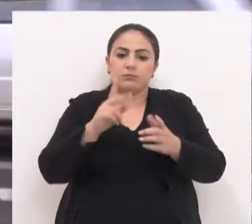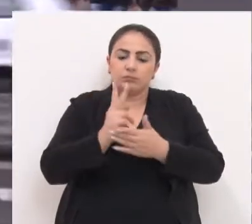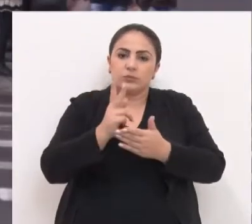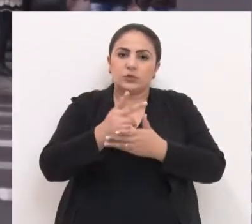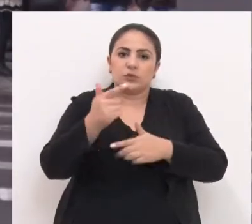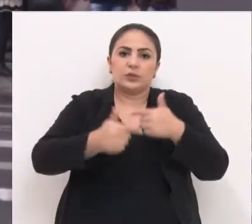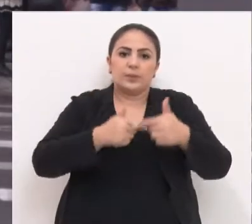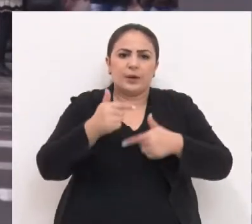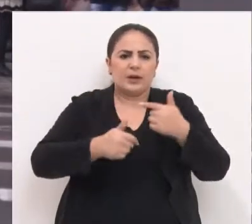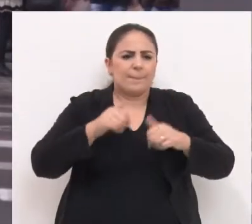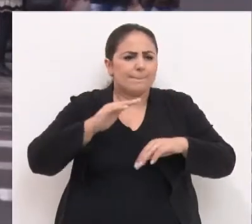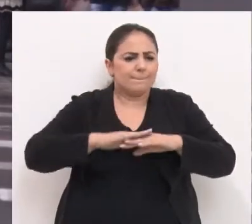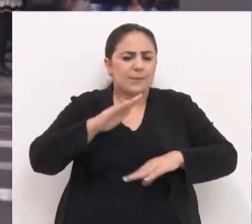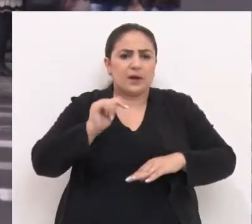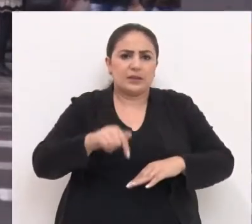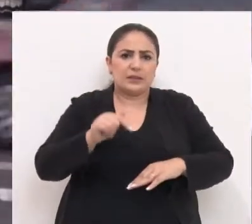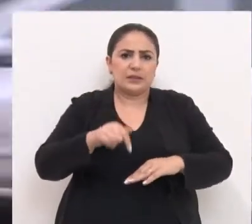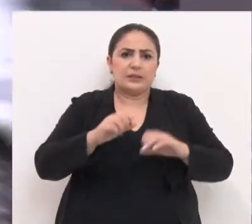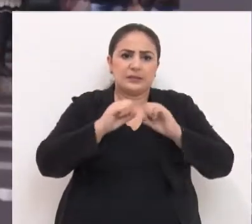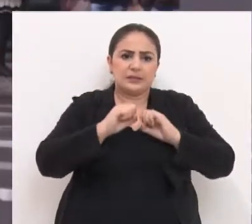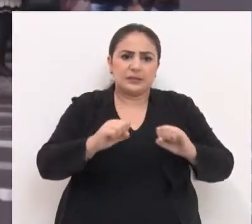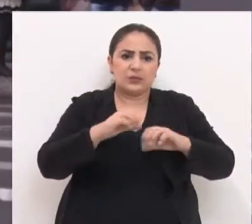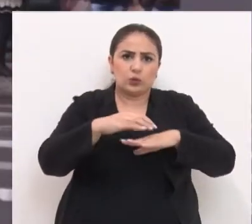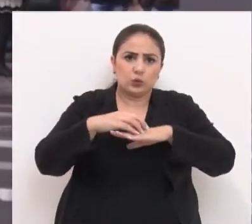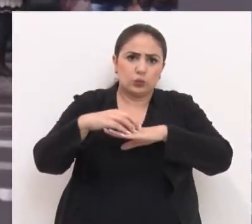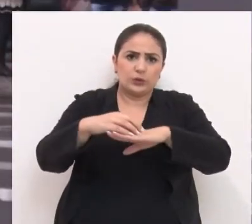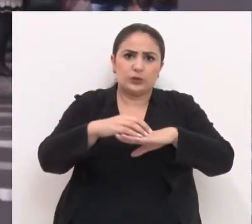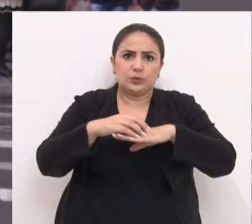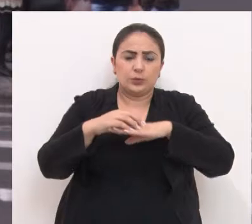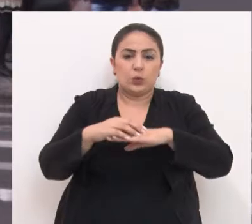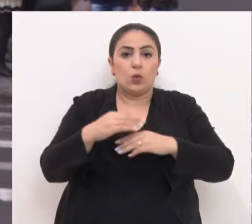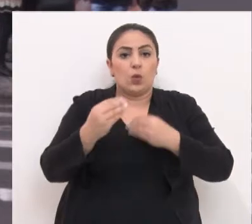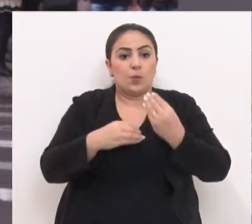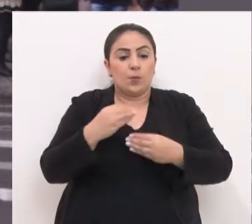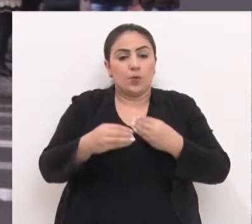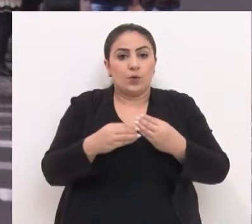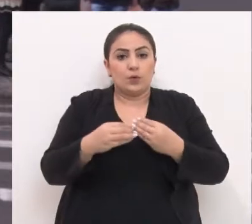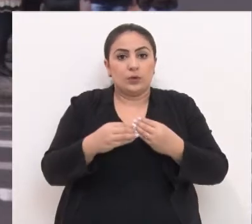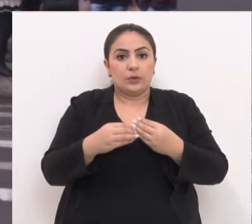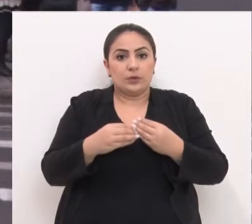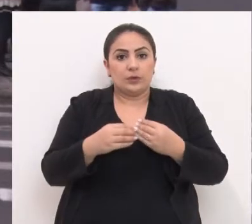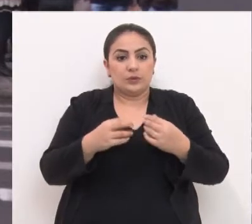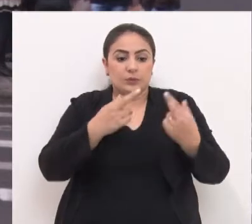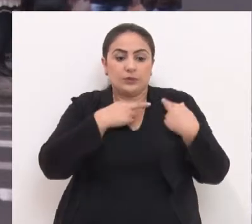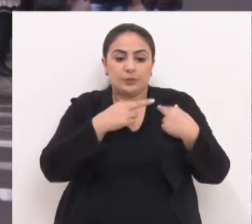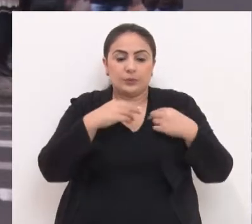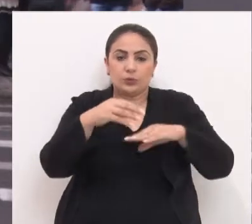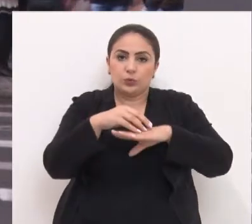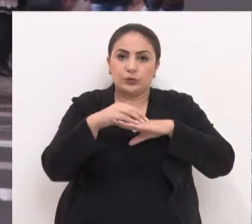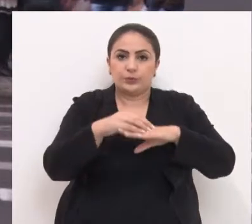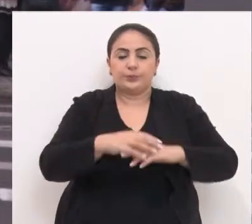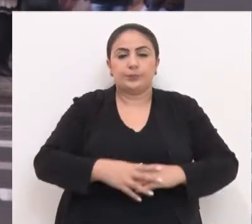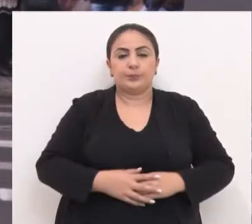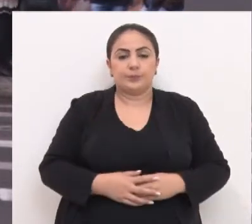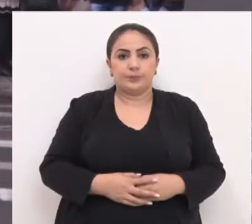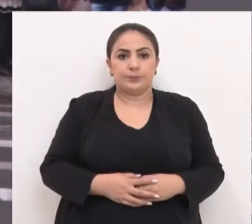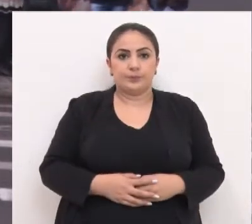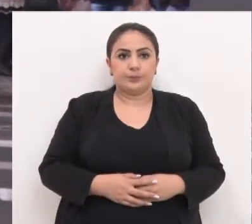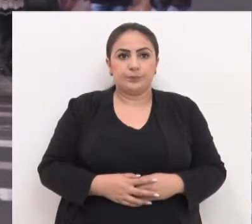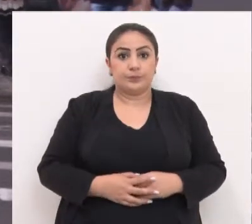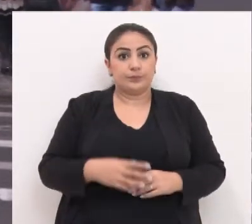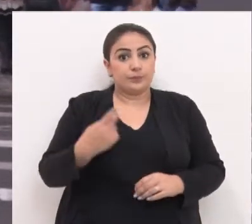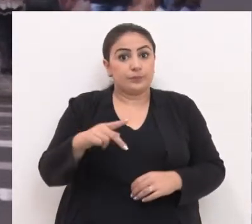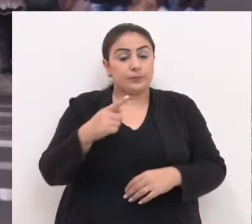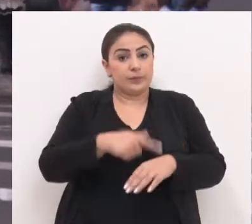segui meu trabalho mais aqui na Secretaria de Turismo, como diretor de Comércio e Turismo.